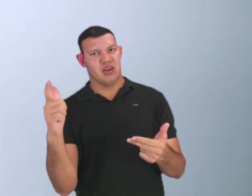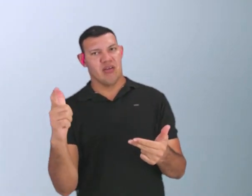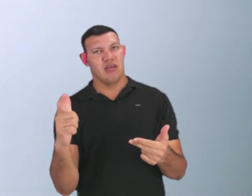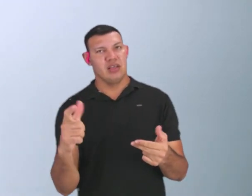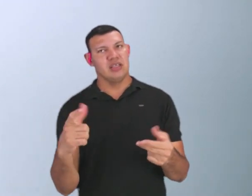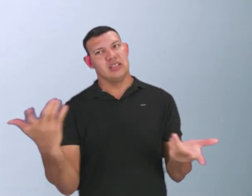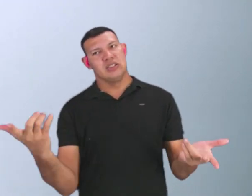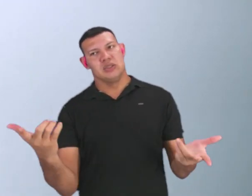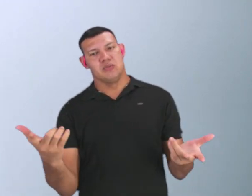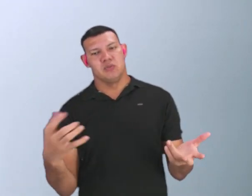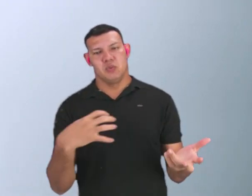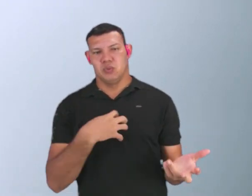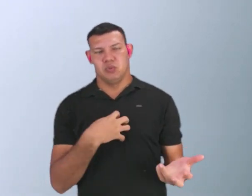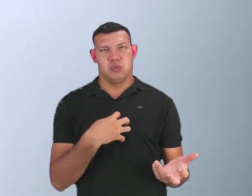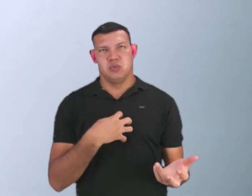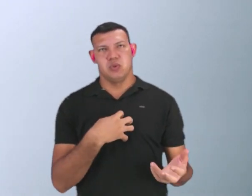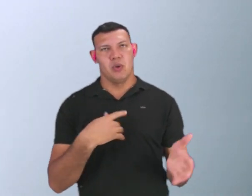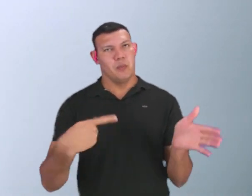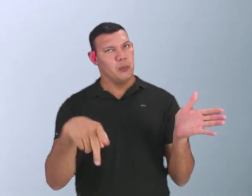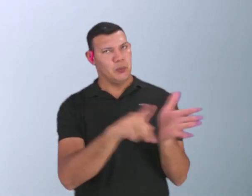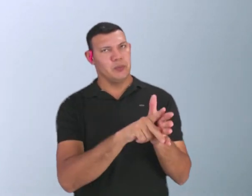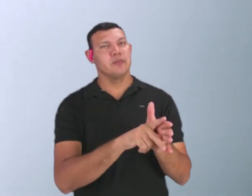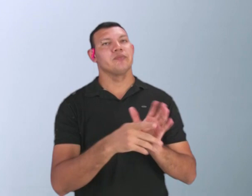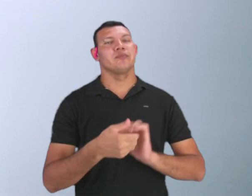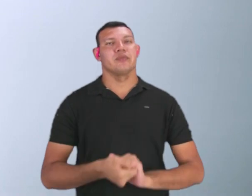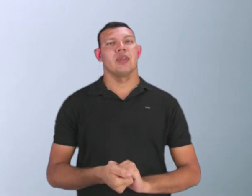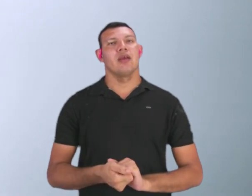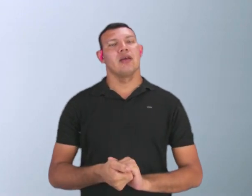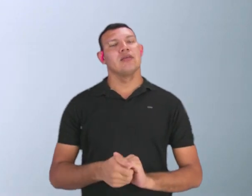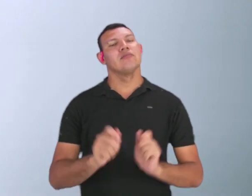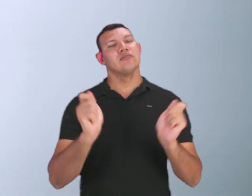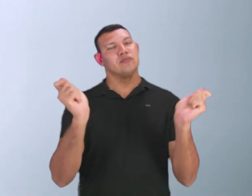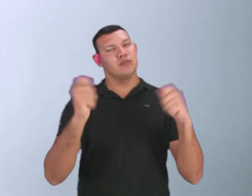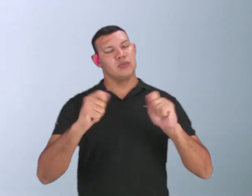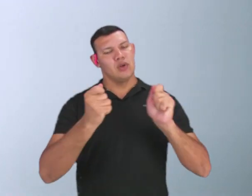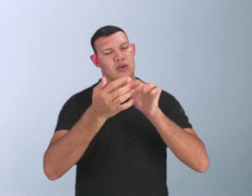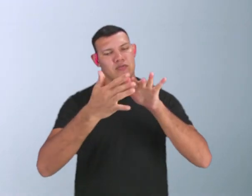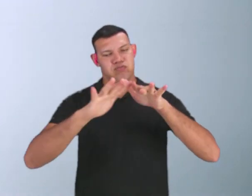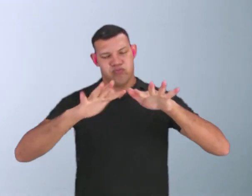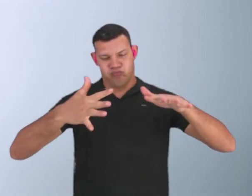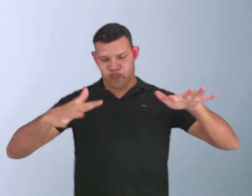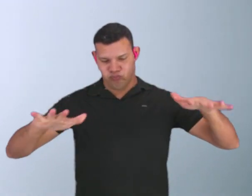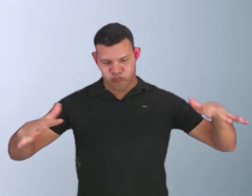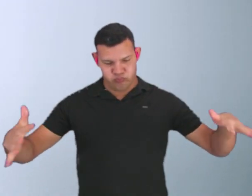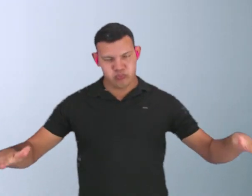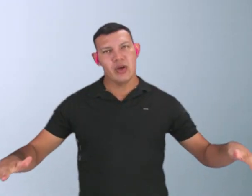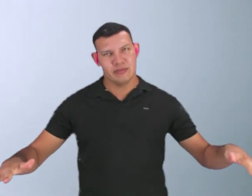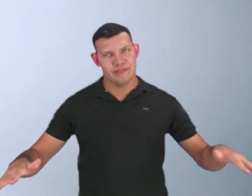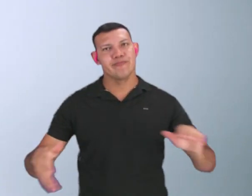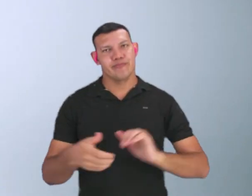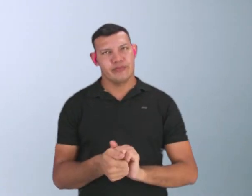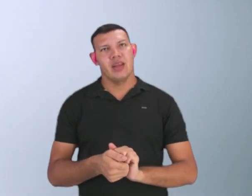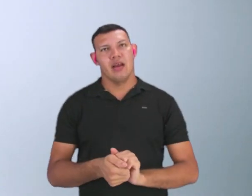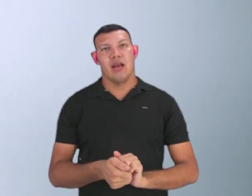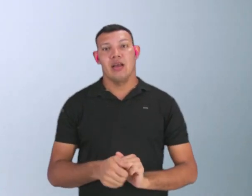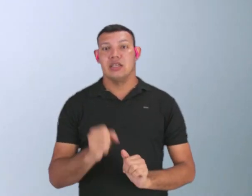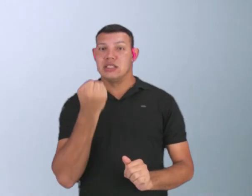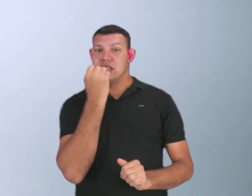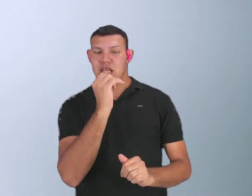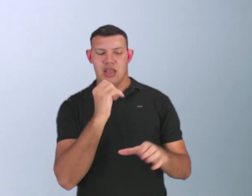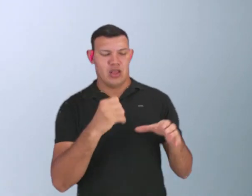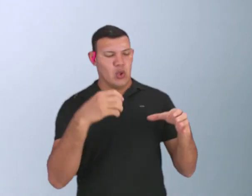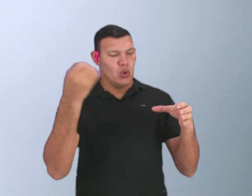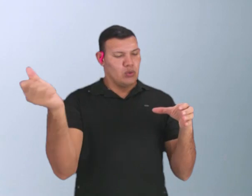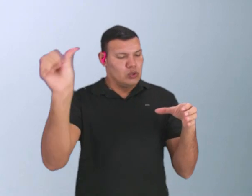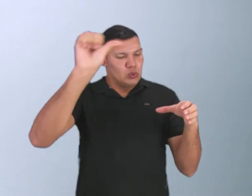forças externas, eles são escoados. Eles podem adquirir alguma forma, mas vai ser a forma do recipiente na qual eles estão.